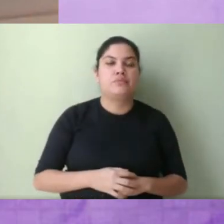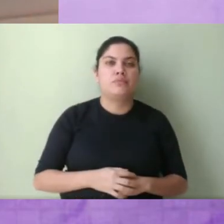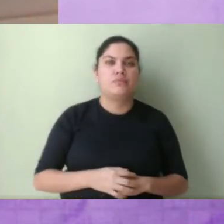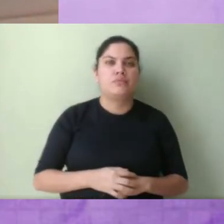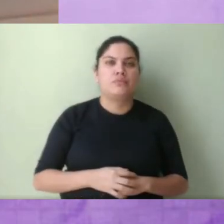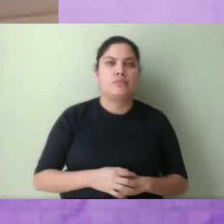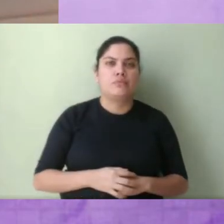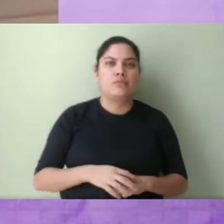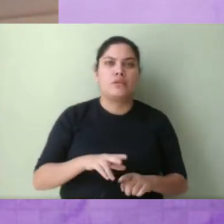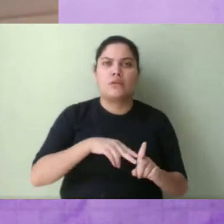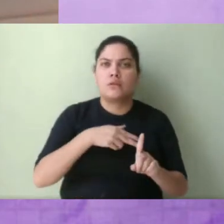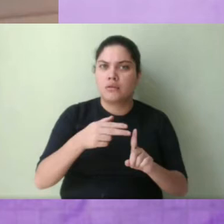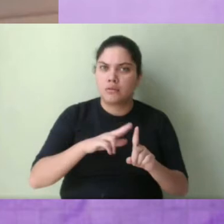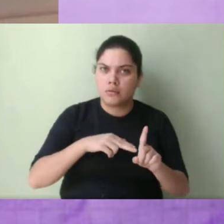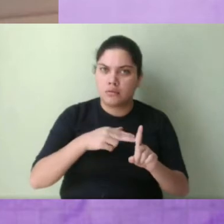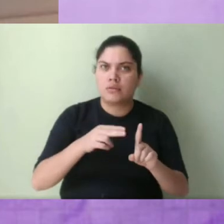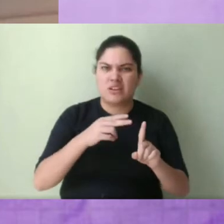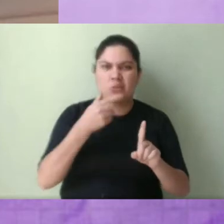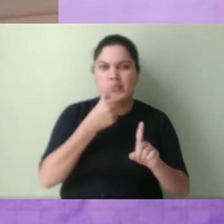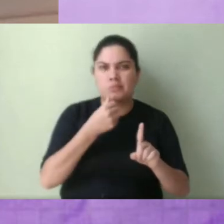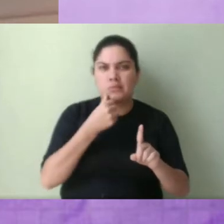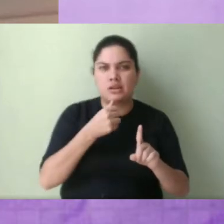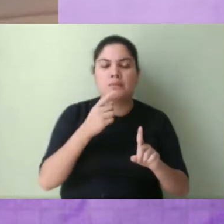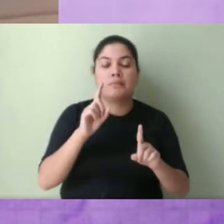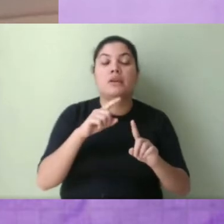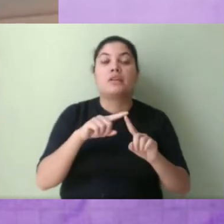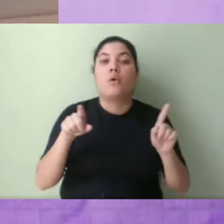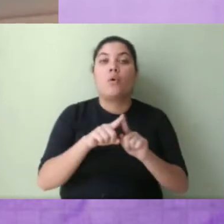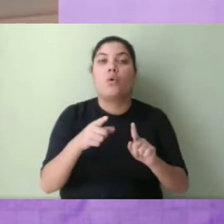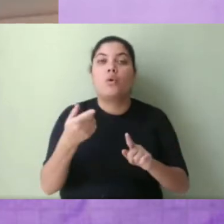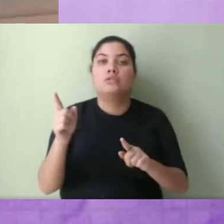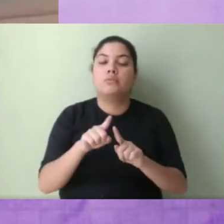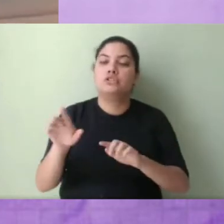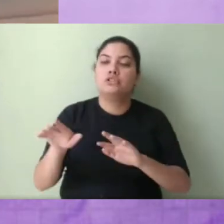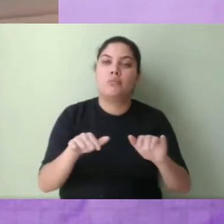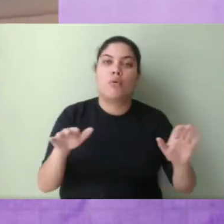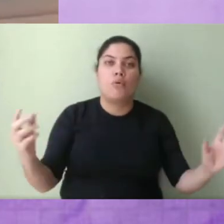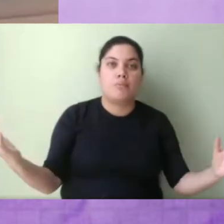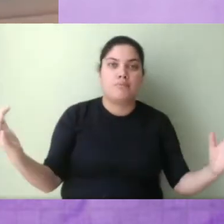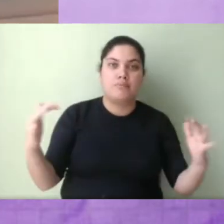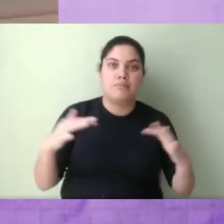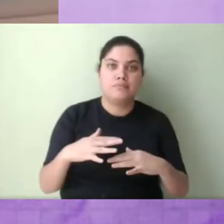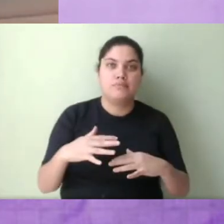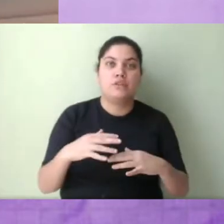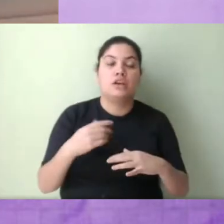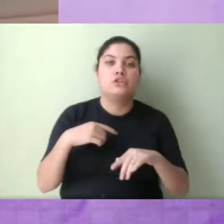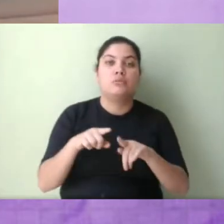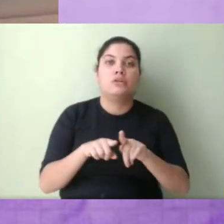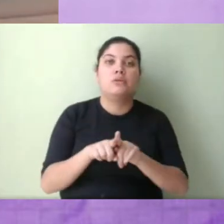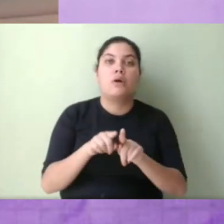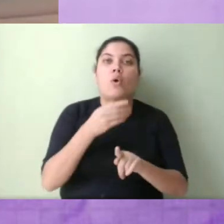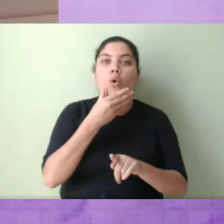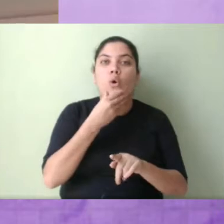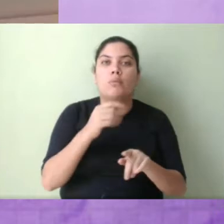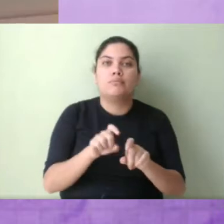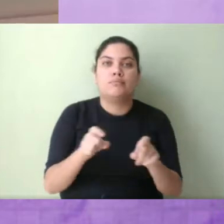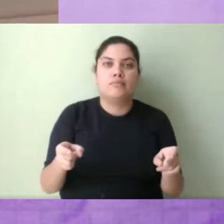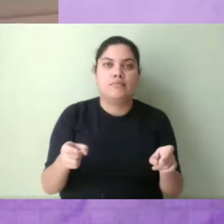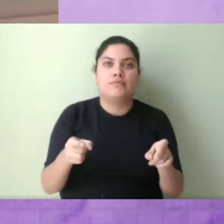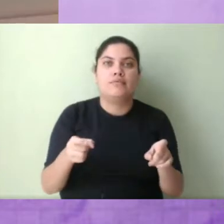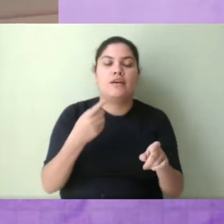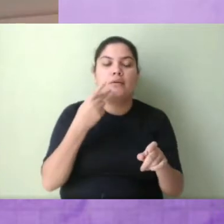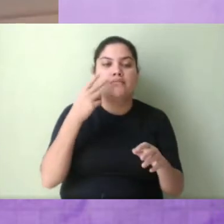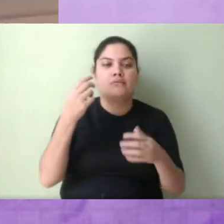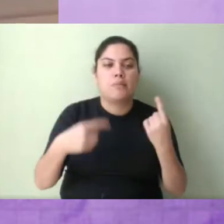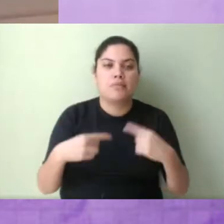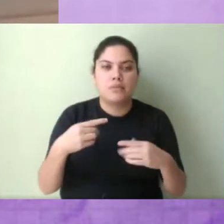não falava do caso da universidade, mas a gente falava desta questão. Aí uma outra vez, a gente chamou